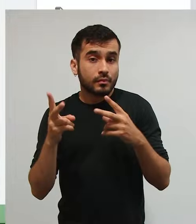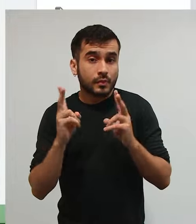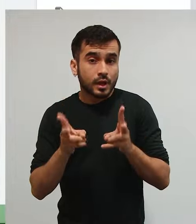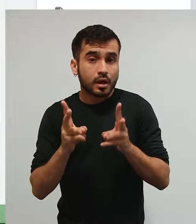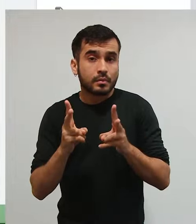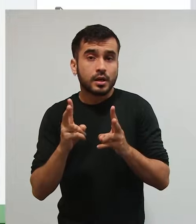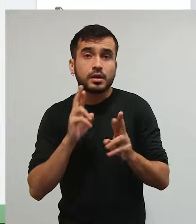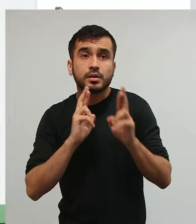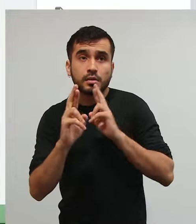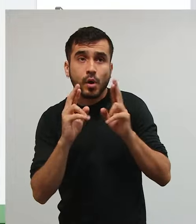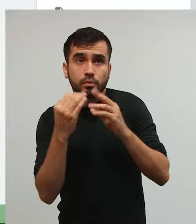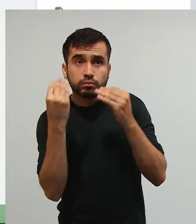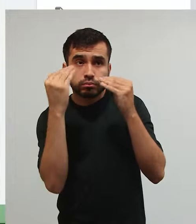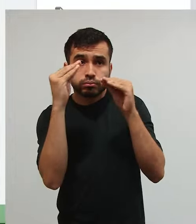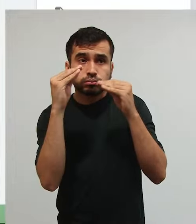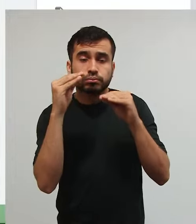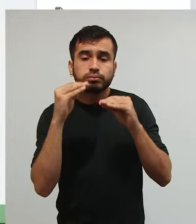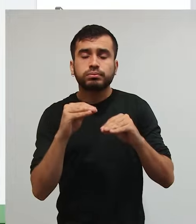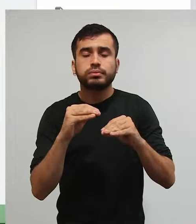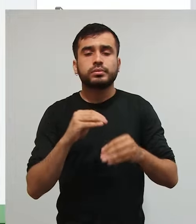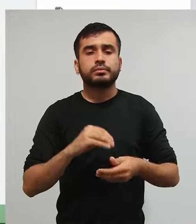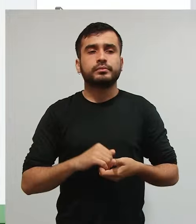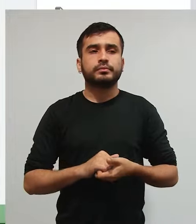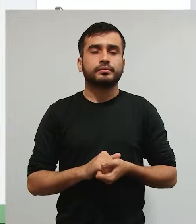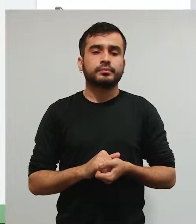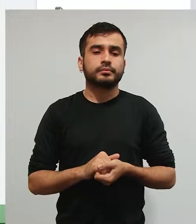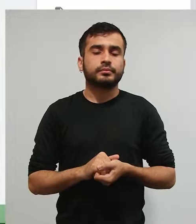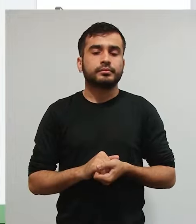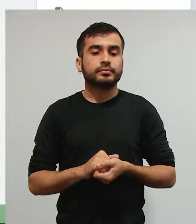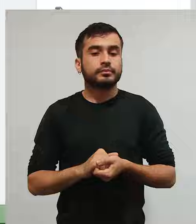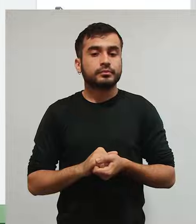Inserir as respostas